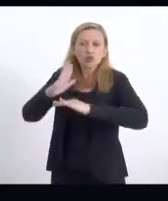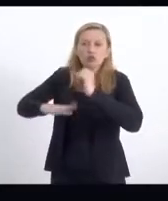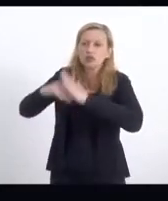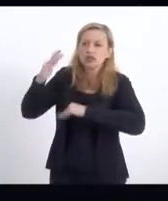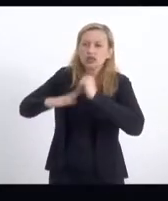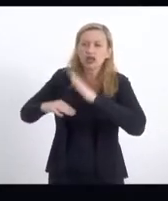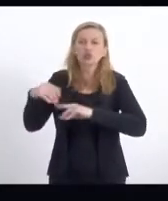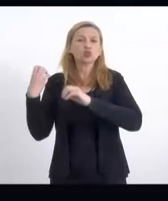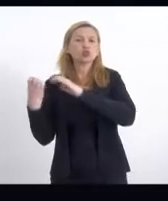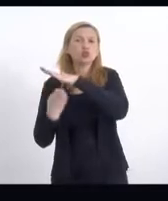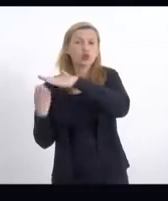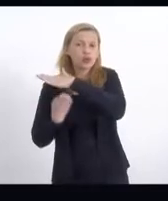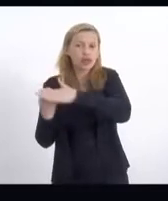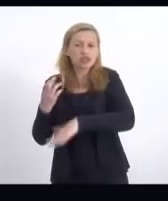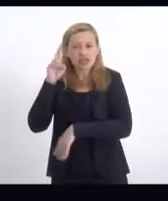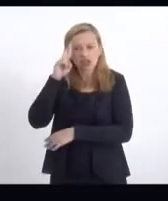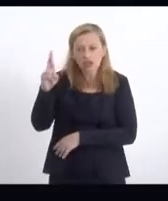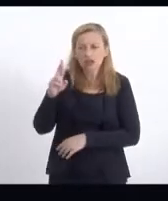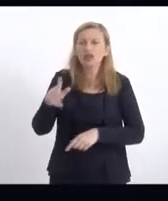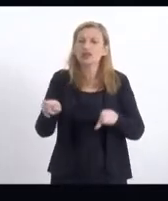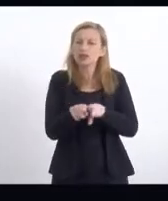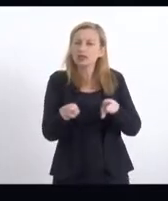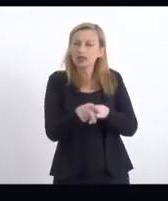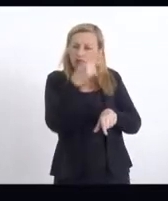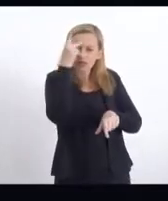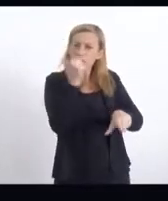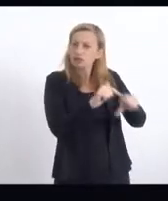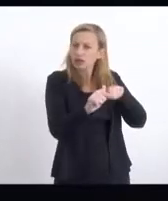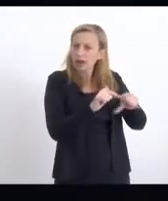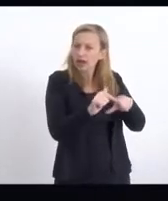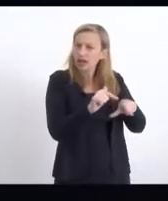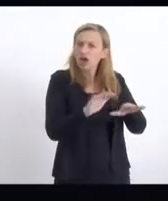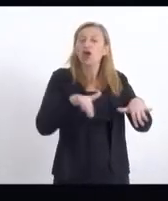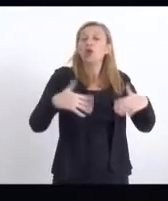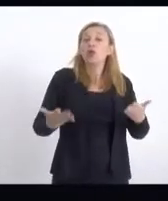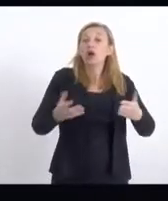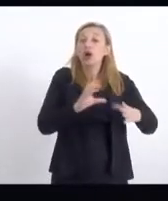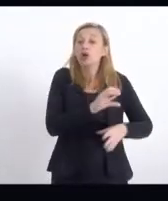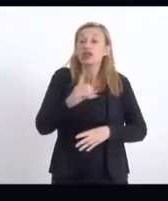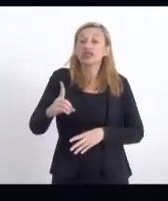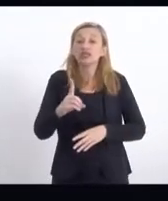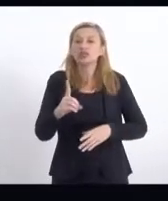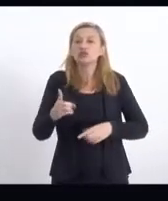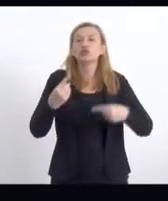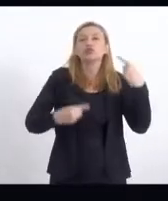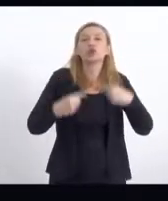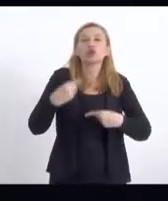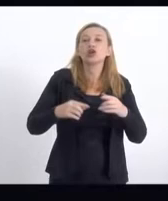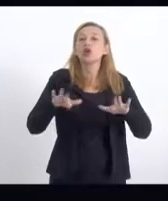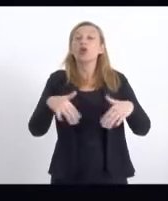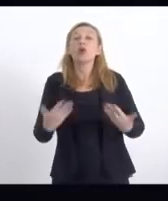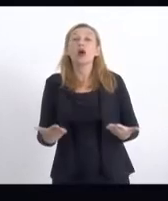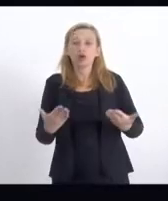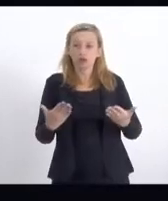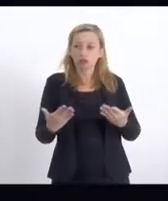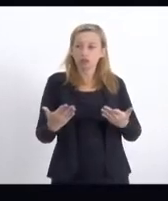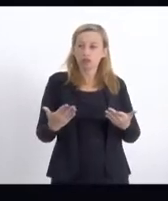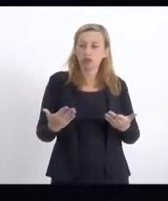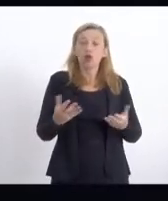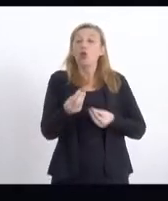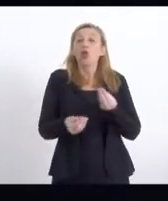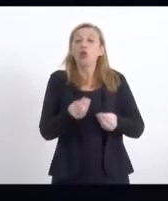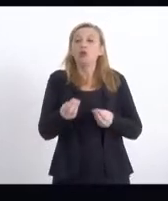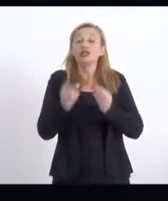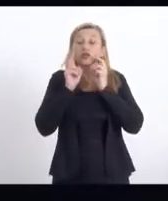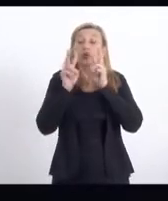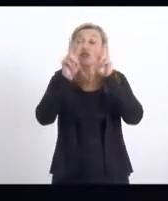do empresário e do trabalhador, não é só do trabalhador. Então, qual é a coordenação de políticas? Né? Quais são esses estágios? Como é que a gente pode ter uma visão